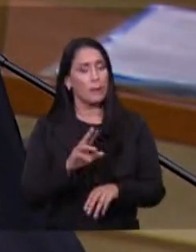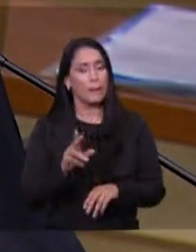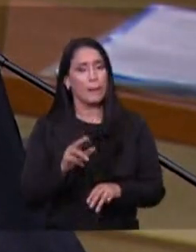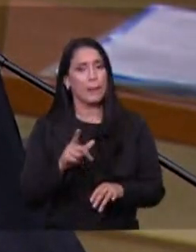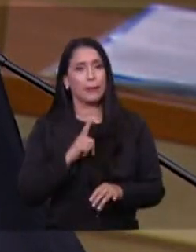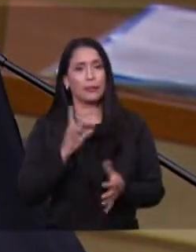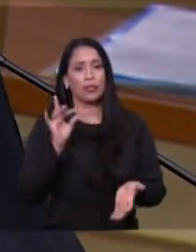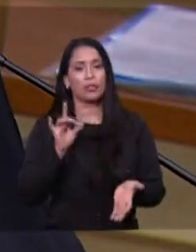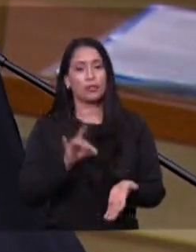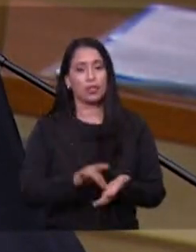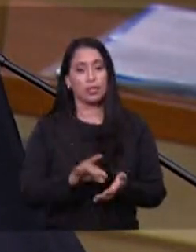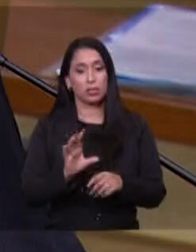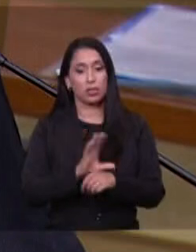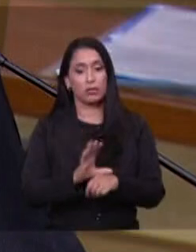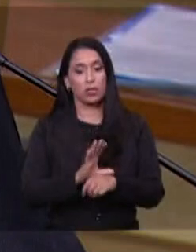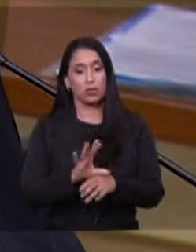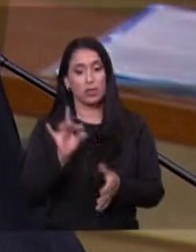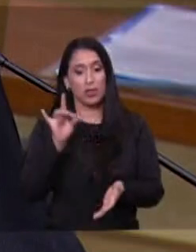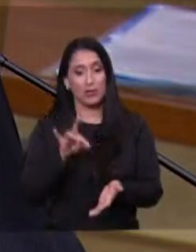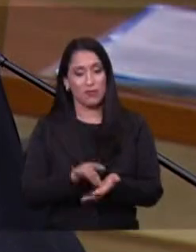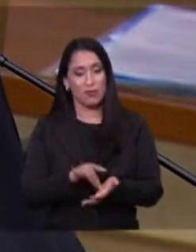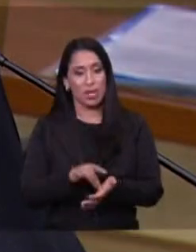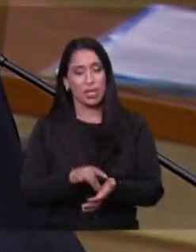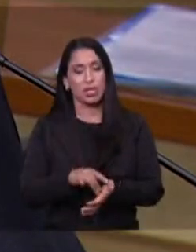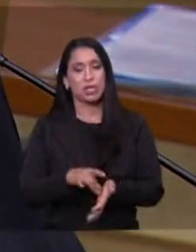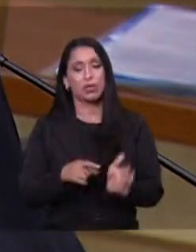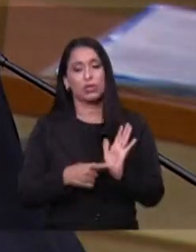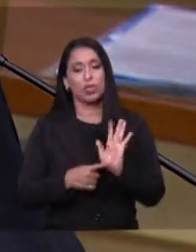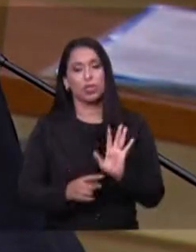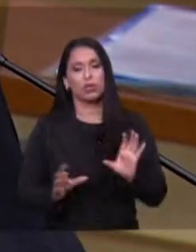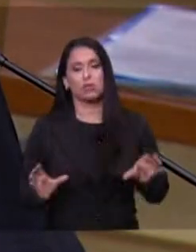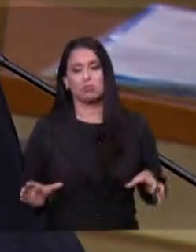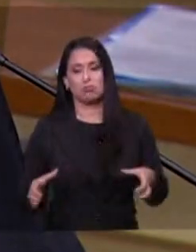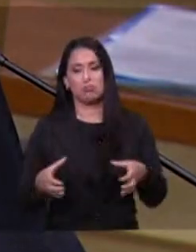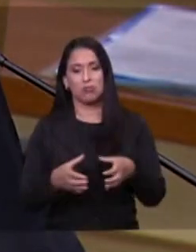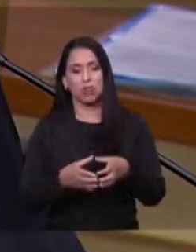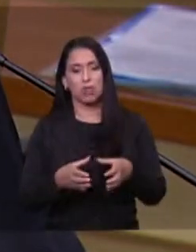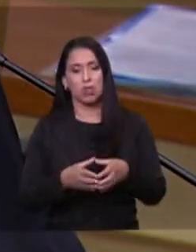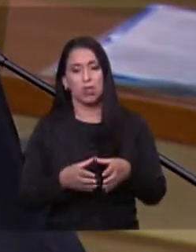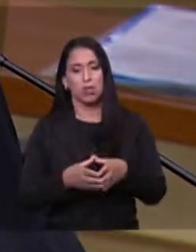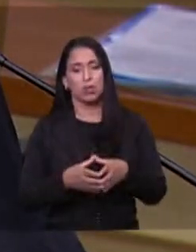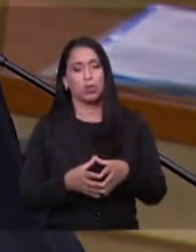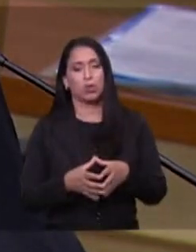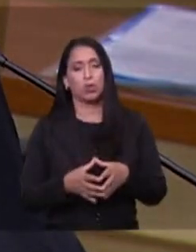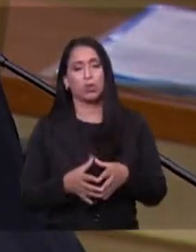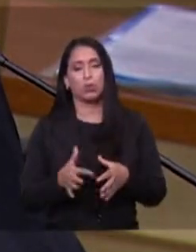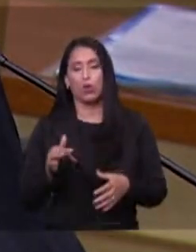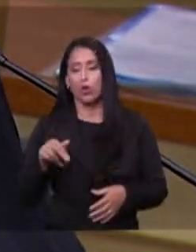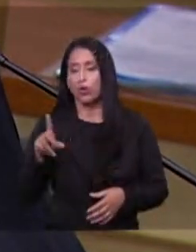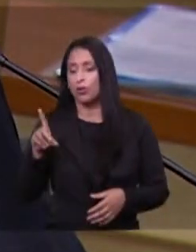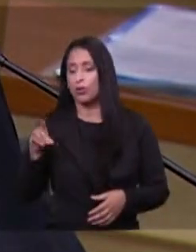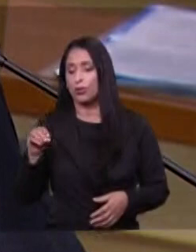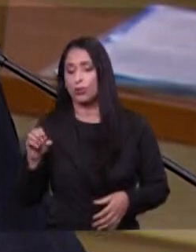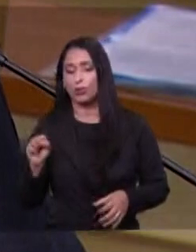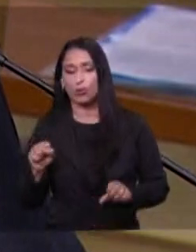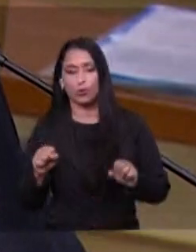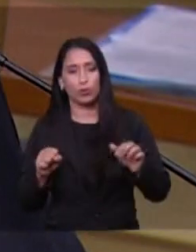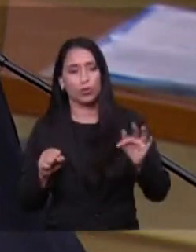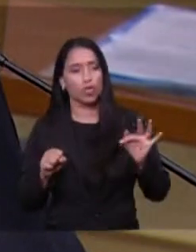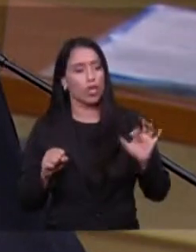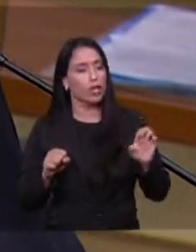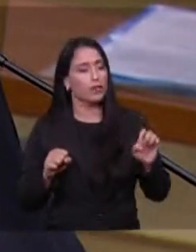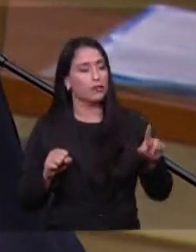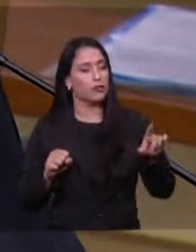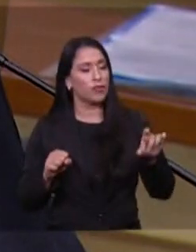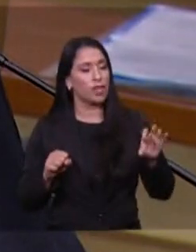na Constituição Federal, afirmação expressa de que comunidades de fundos de pastos ou fechos de pastos, cujas características